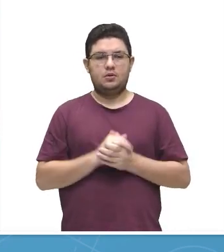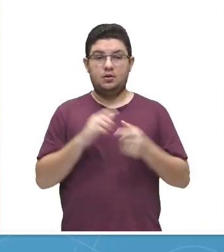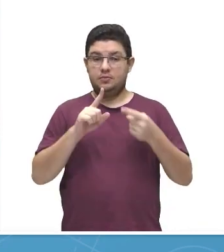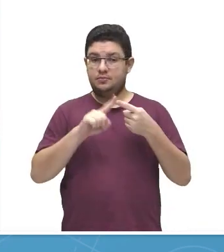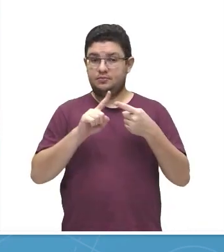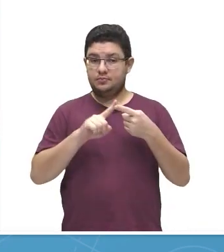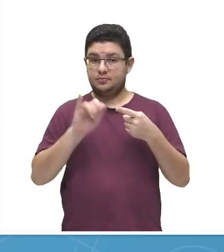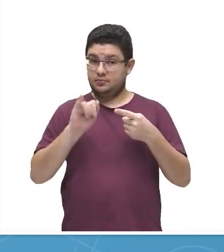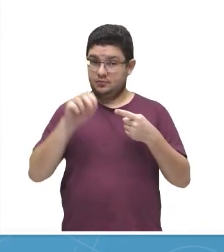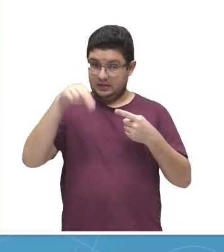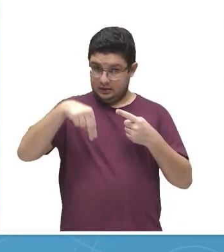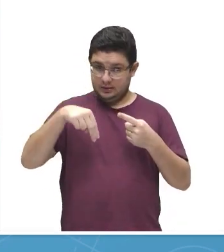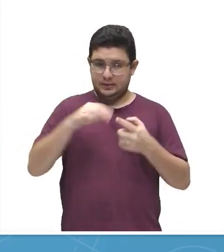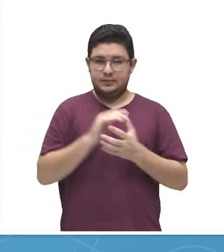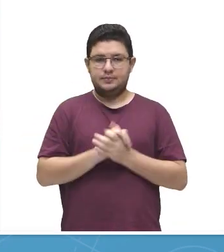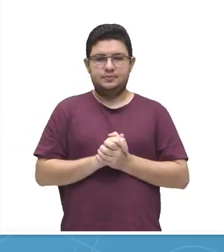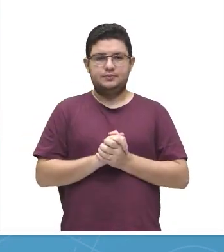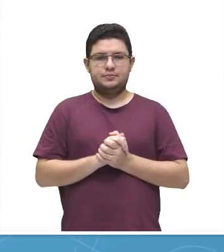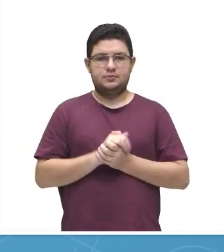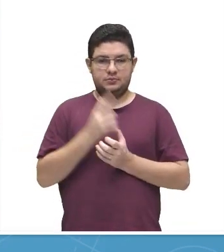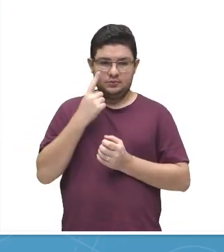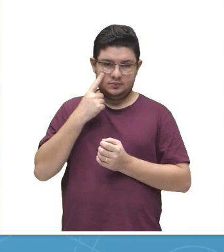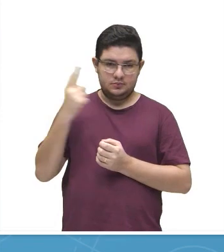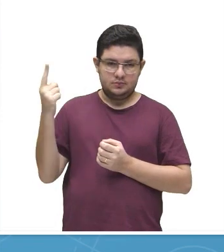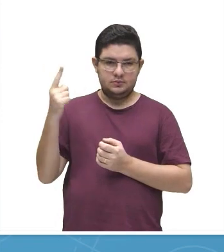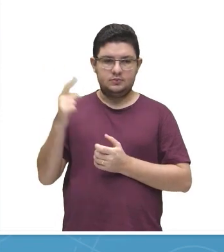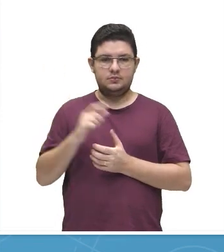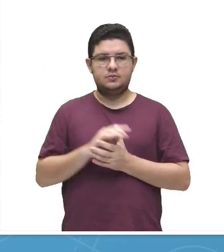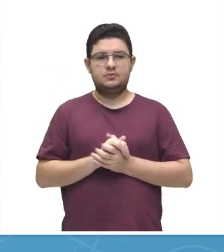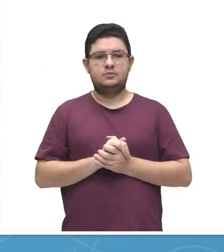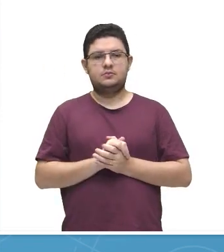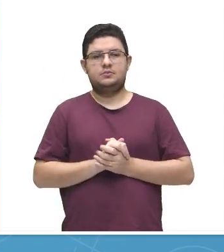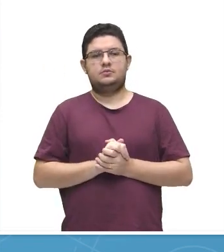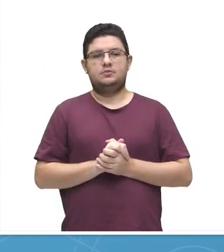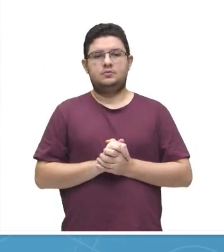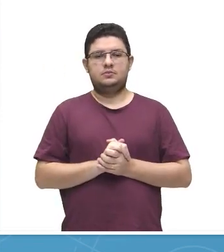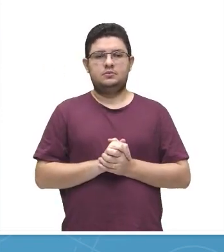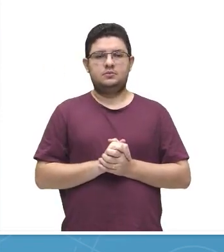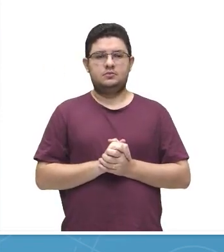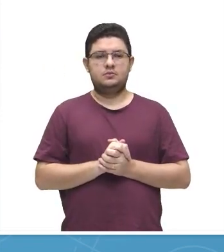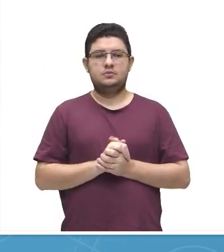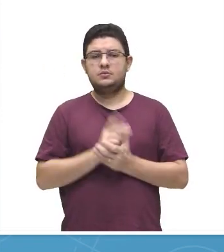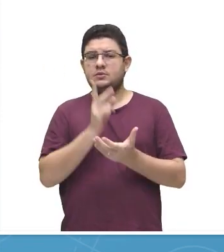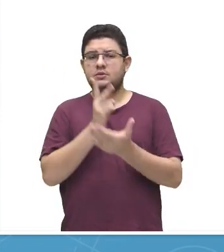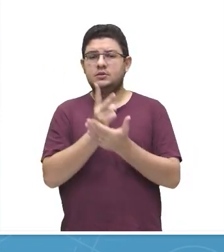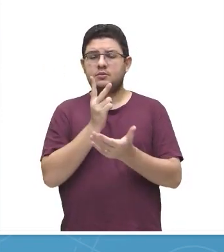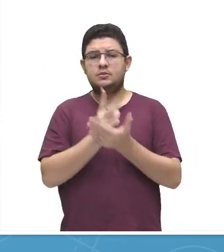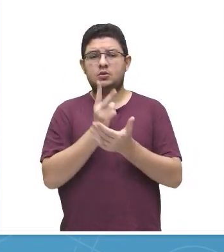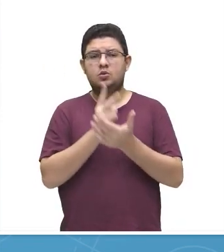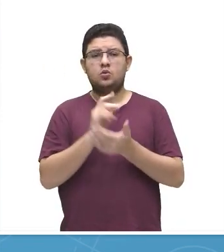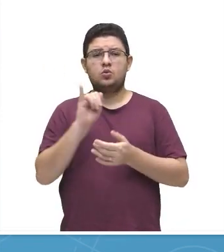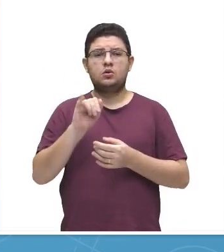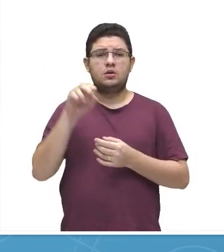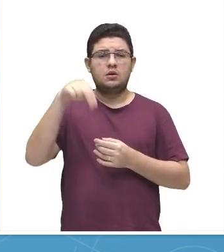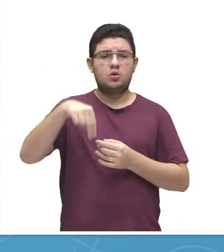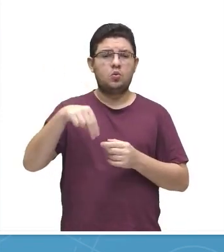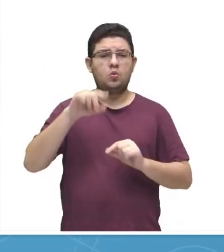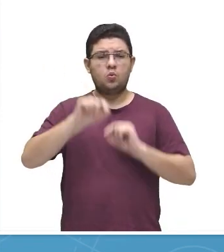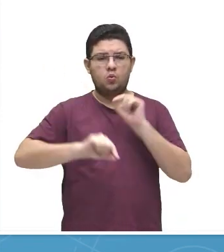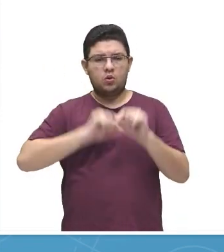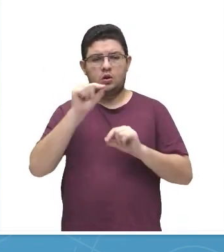só. A preposição in, ela sempre vai ser utilizada, então, com neighborhood,